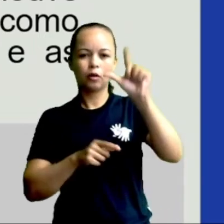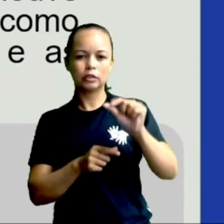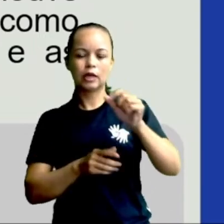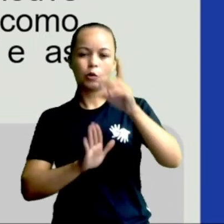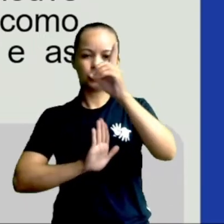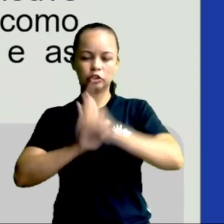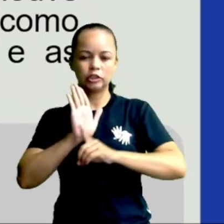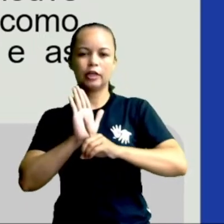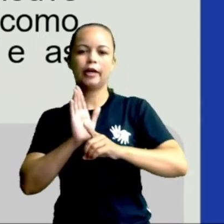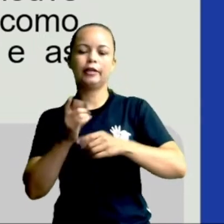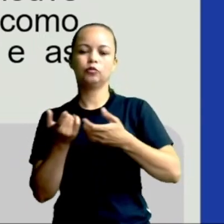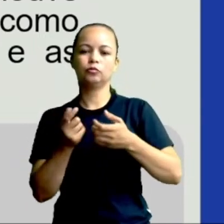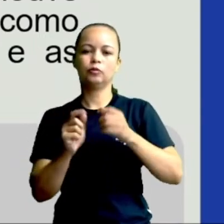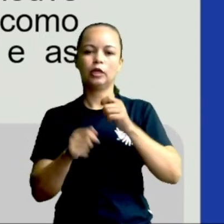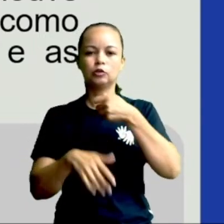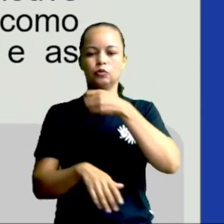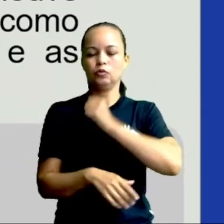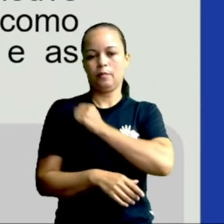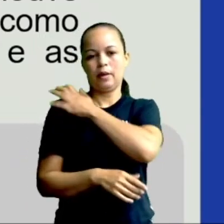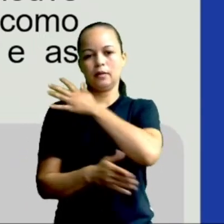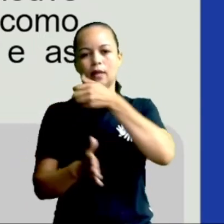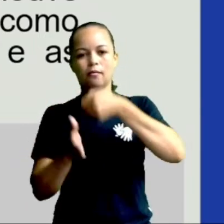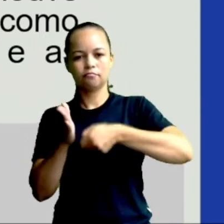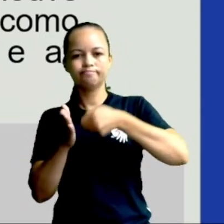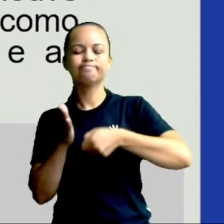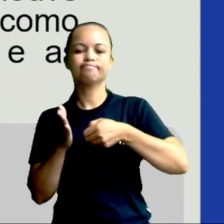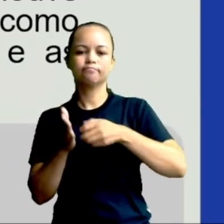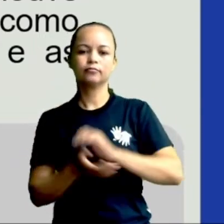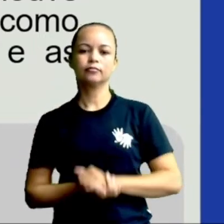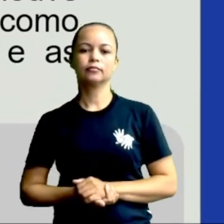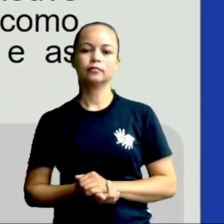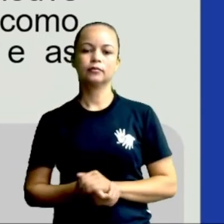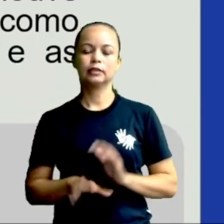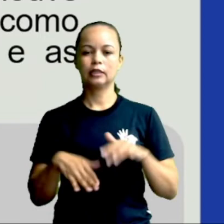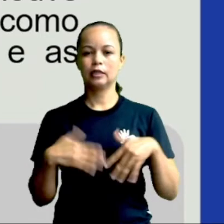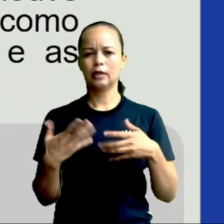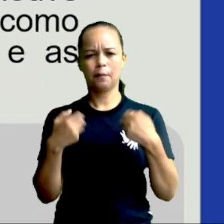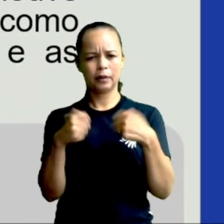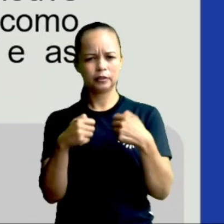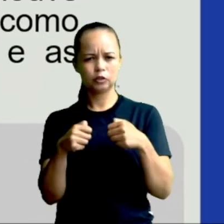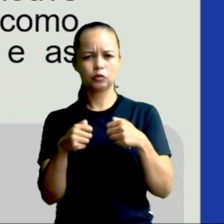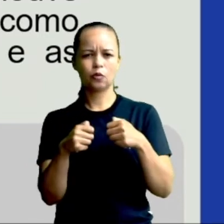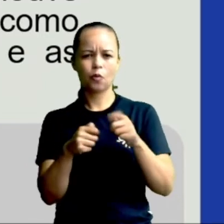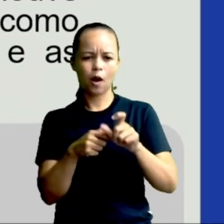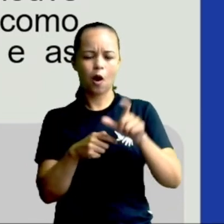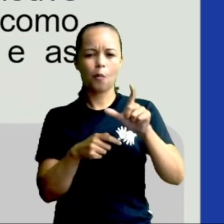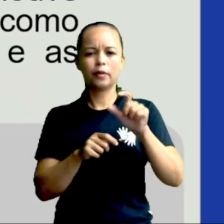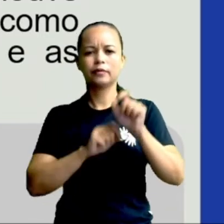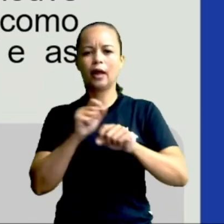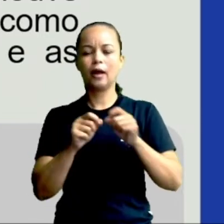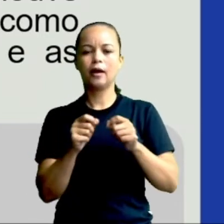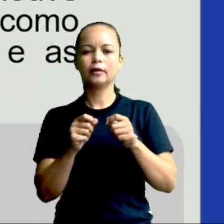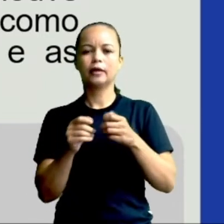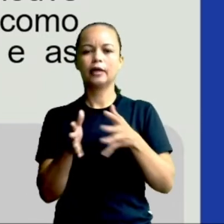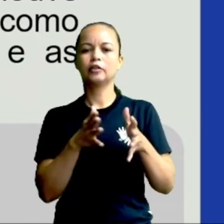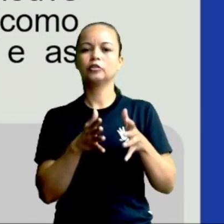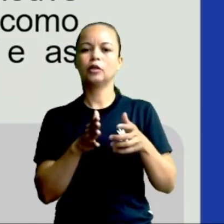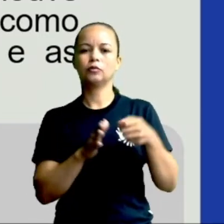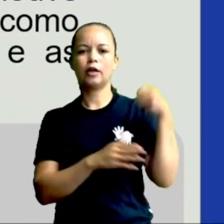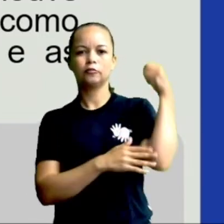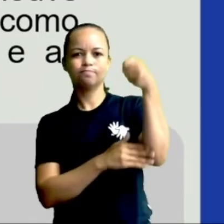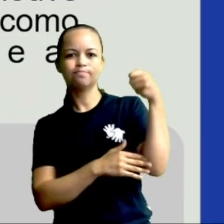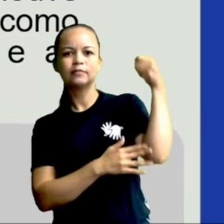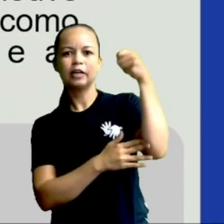trabalhadores no período da ditadura militar, E, além disso, precisou aumentar a questão das